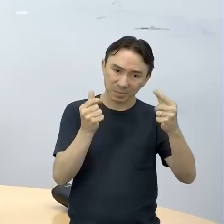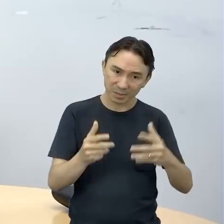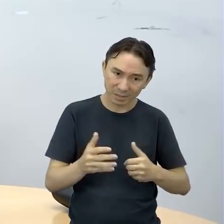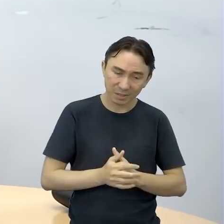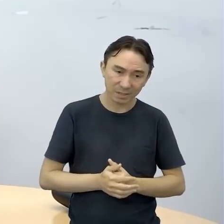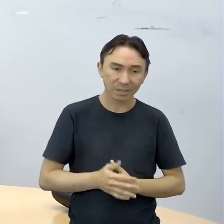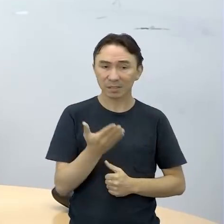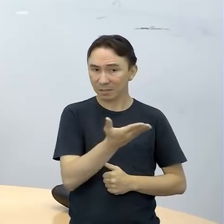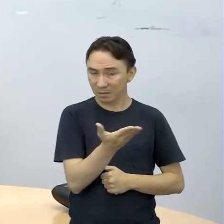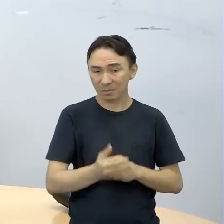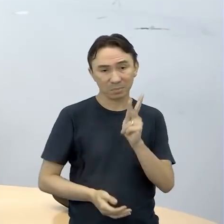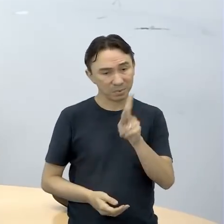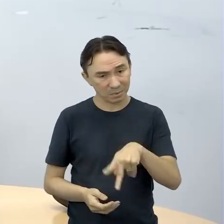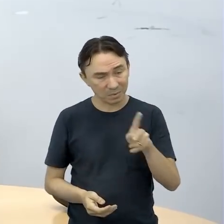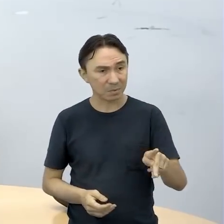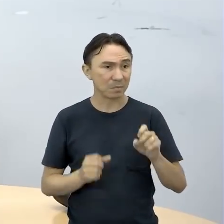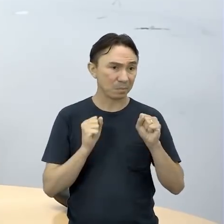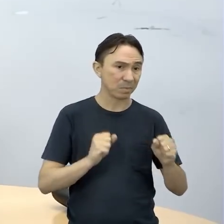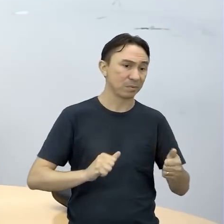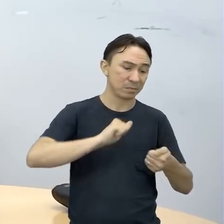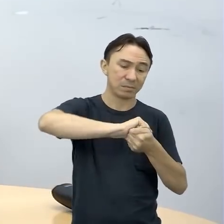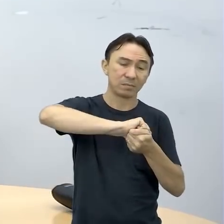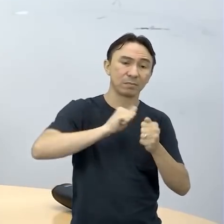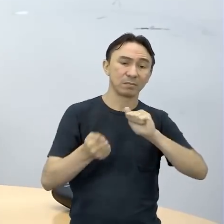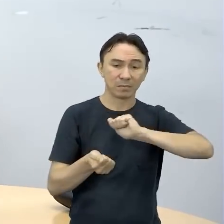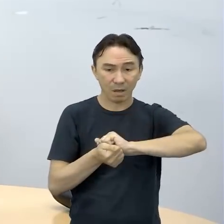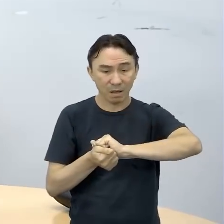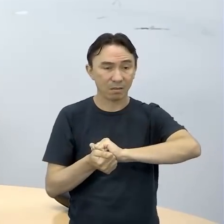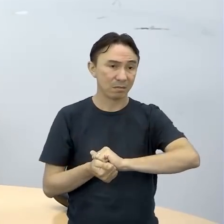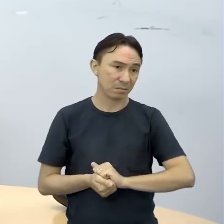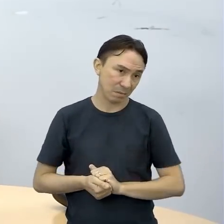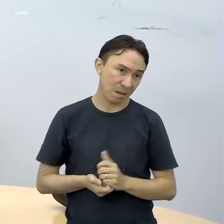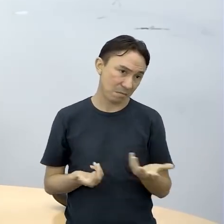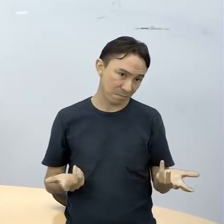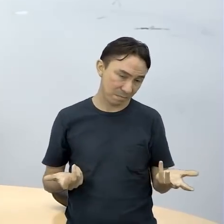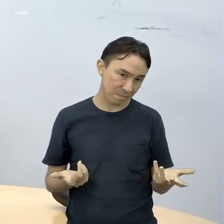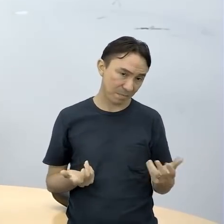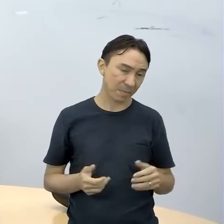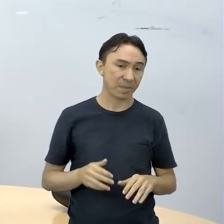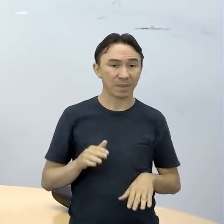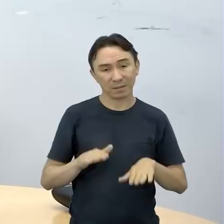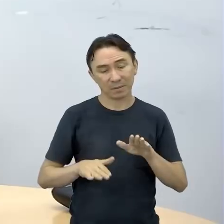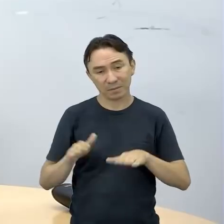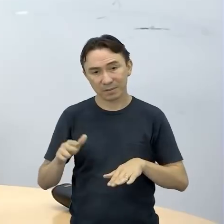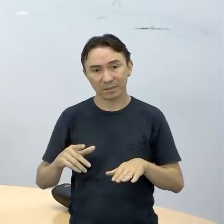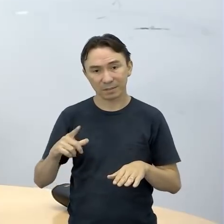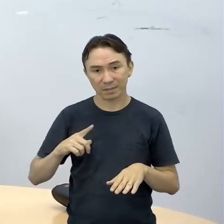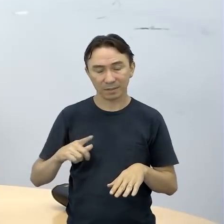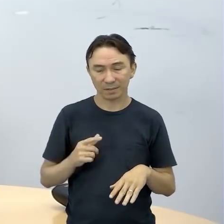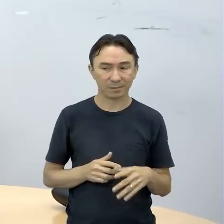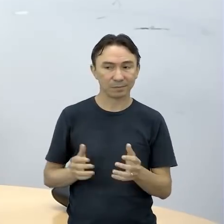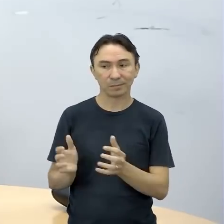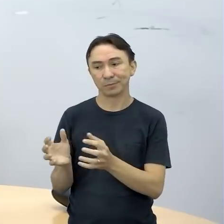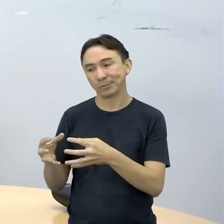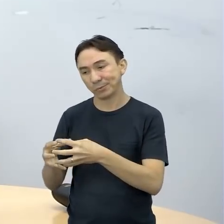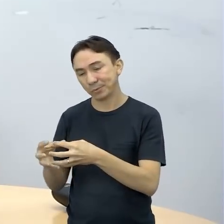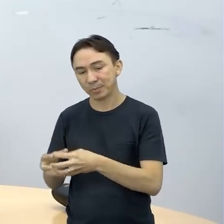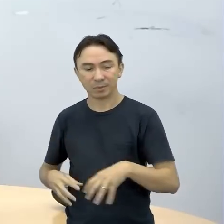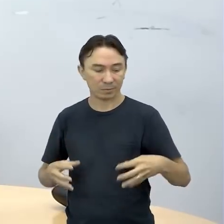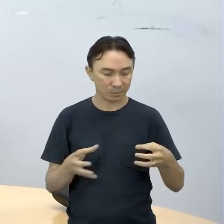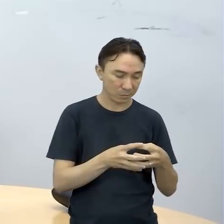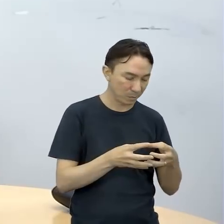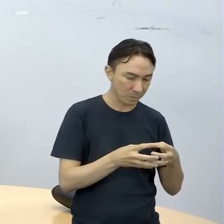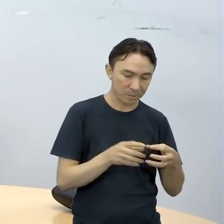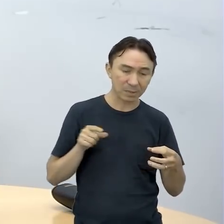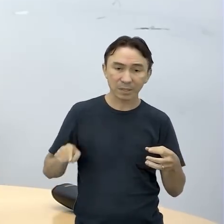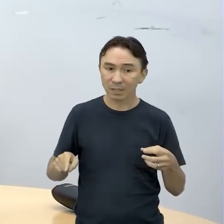da escola, quanto a realidade da sua turma, né? Porque às vezes você tem duas turmas com o mesmo componente, mas